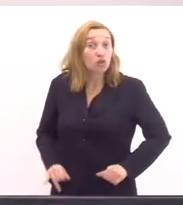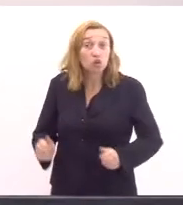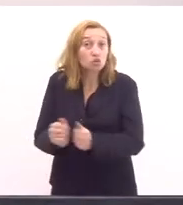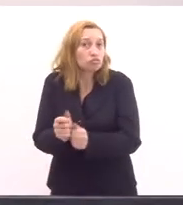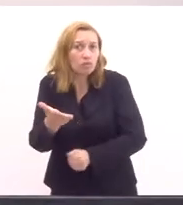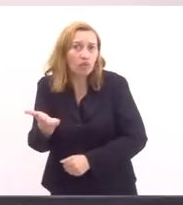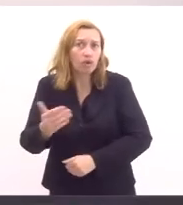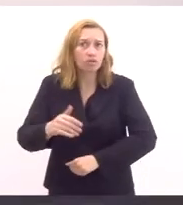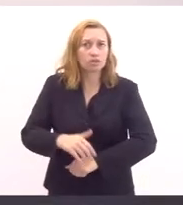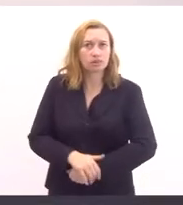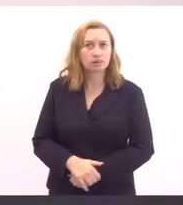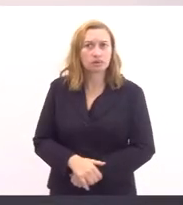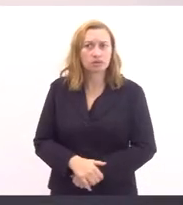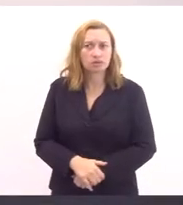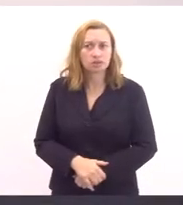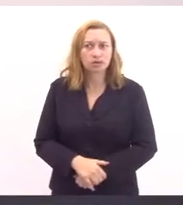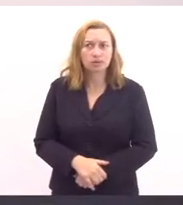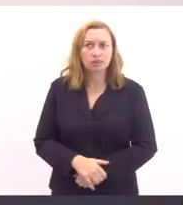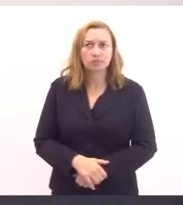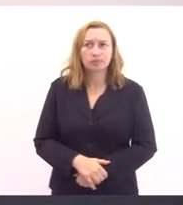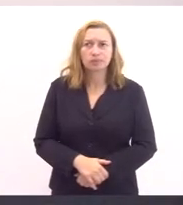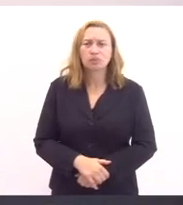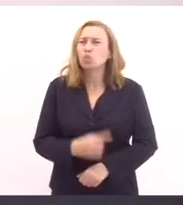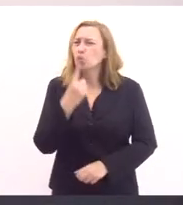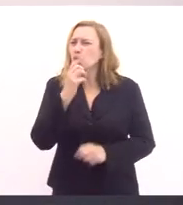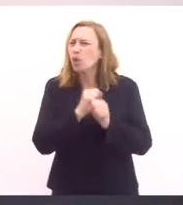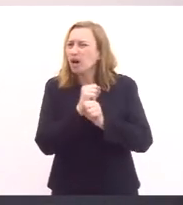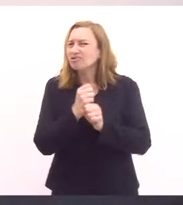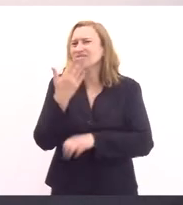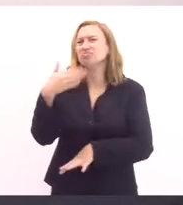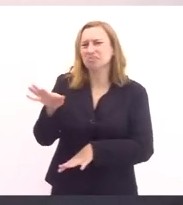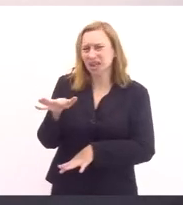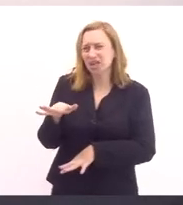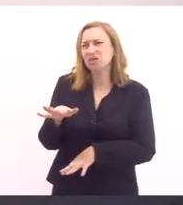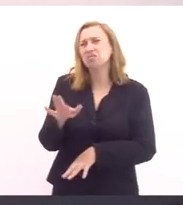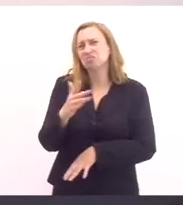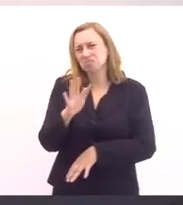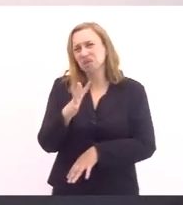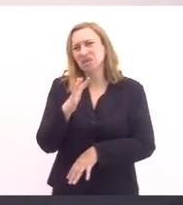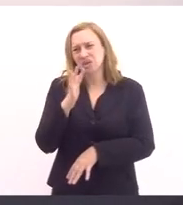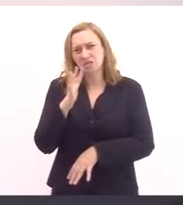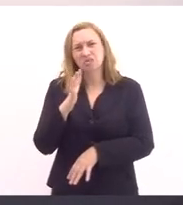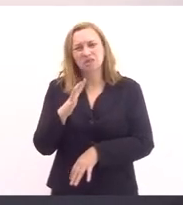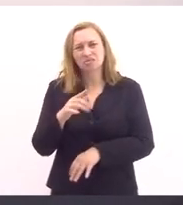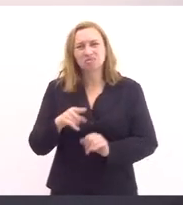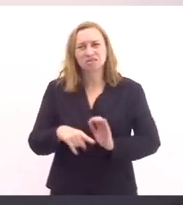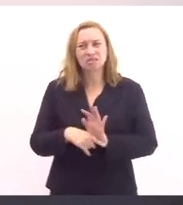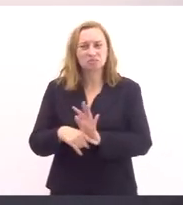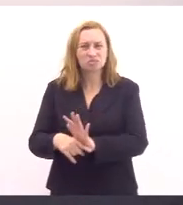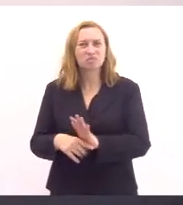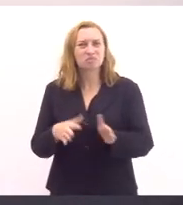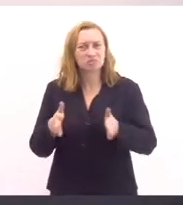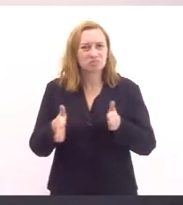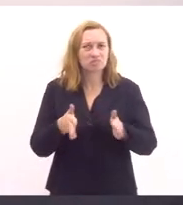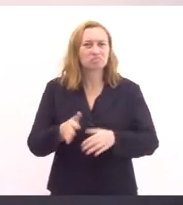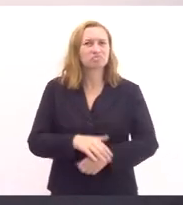elas E durante um ano e meio praticamente nessa assistência